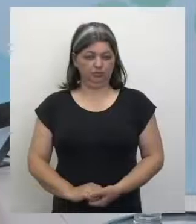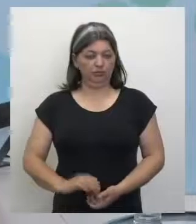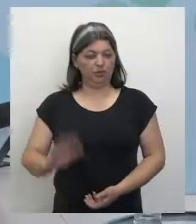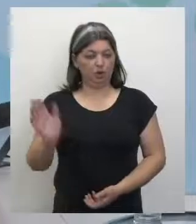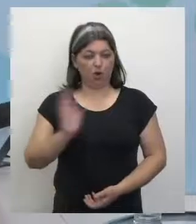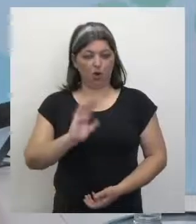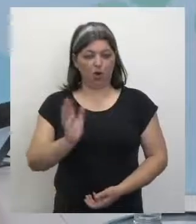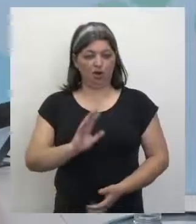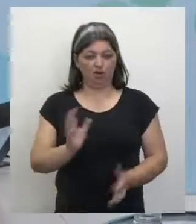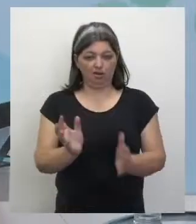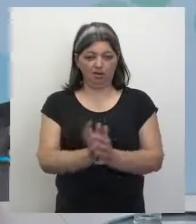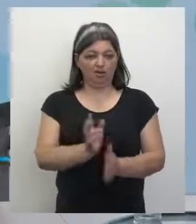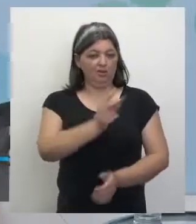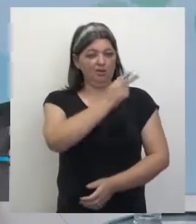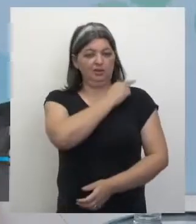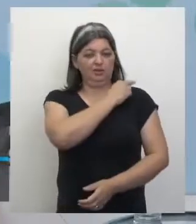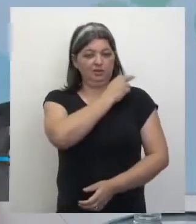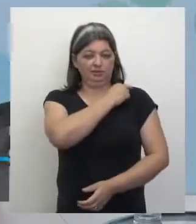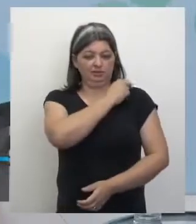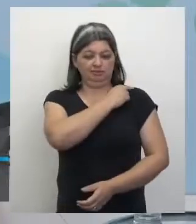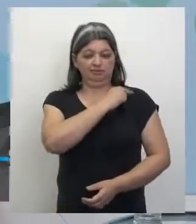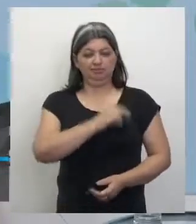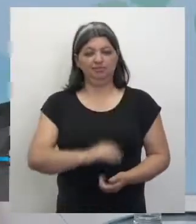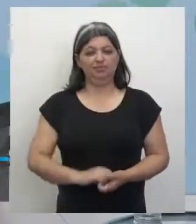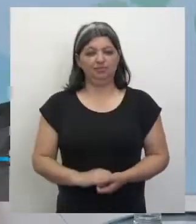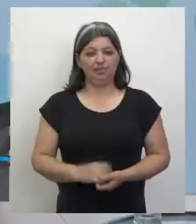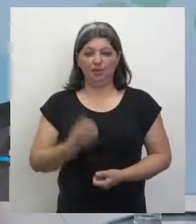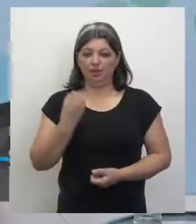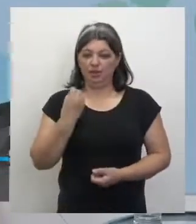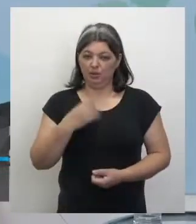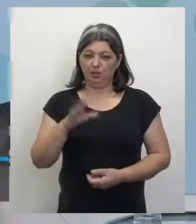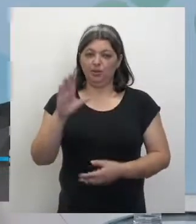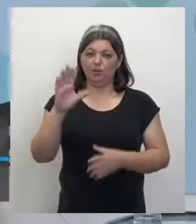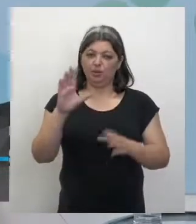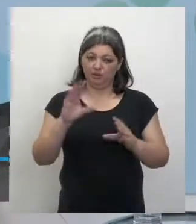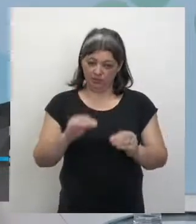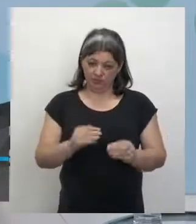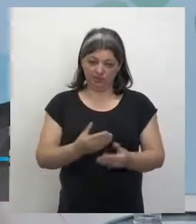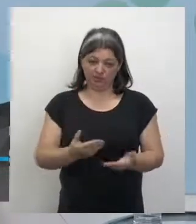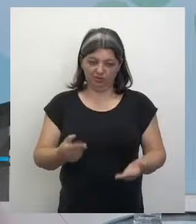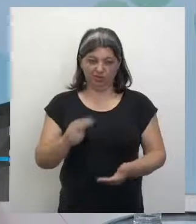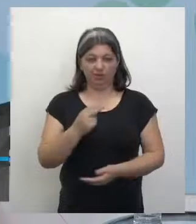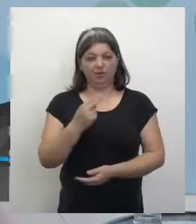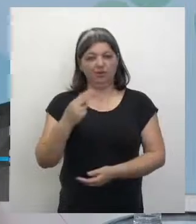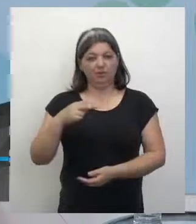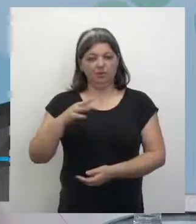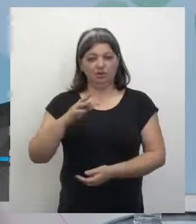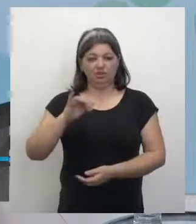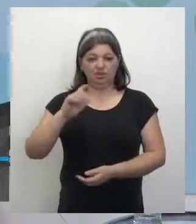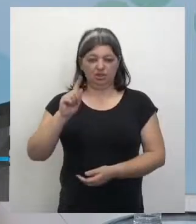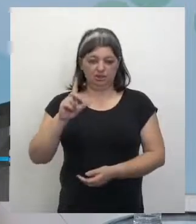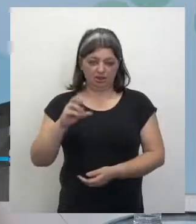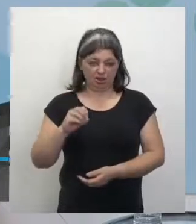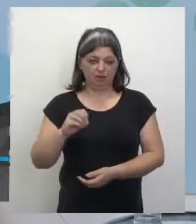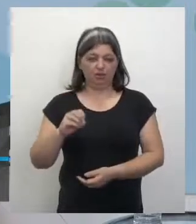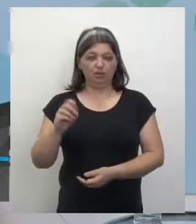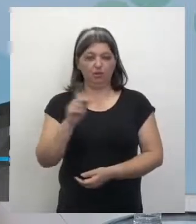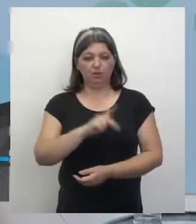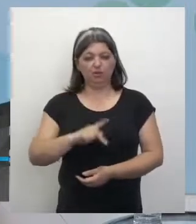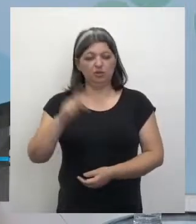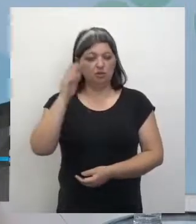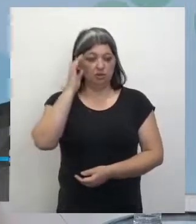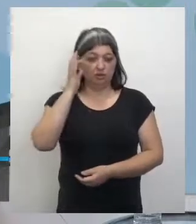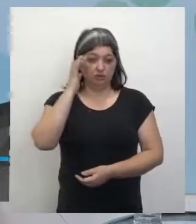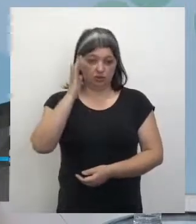Olá, estudantes da segunda série do ensino médio. Boa noite agora. Meu nome é Thiago Lazarim, sou professor de